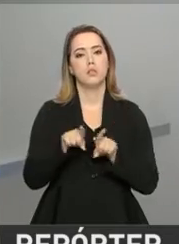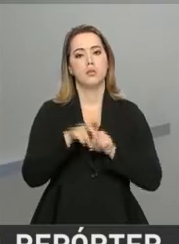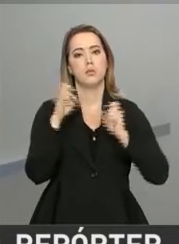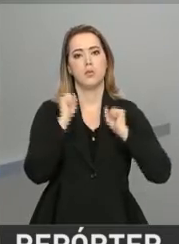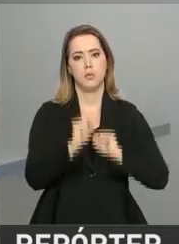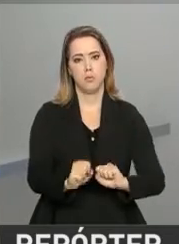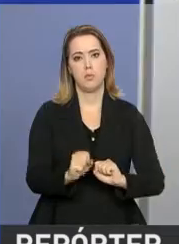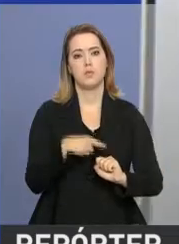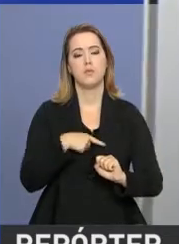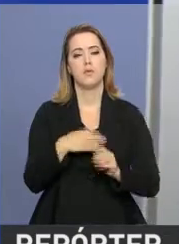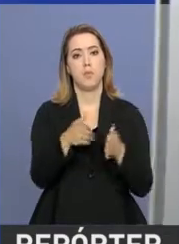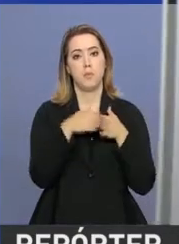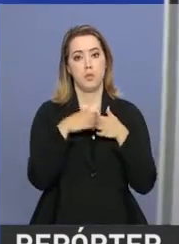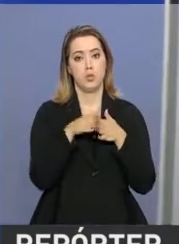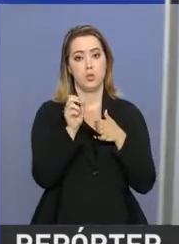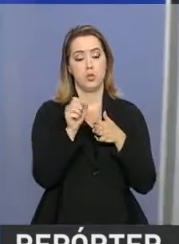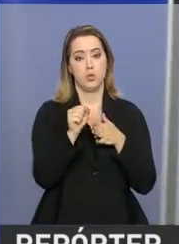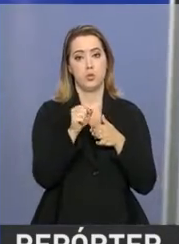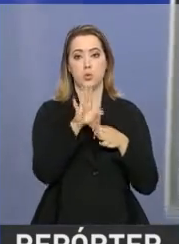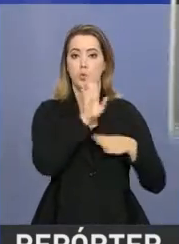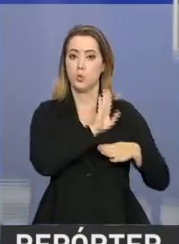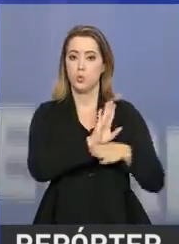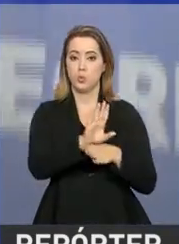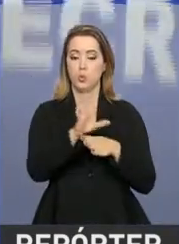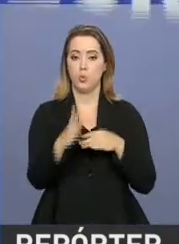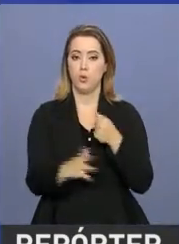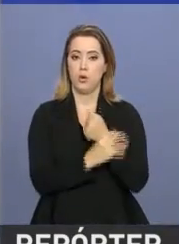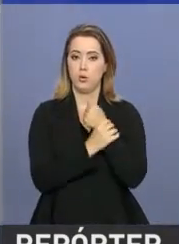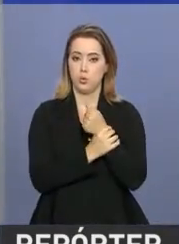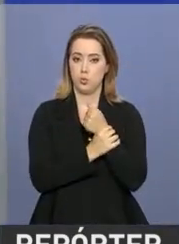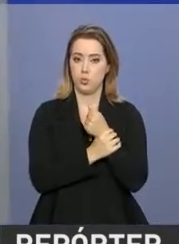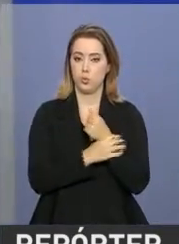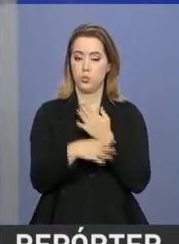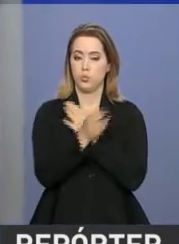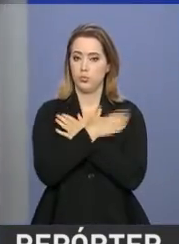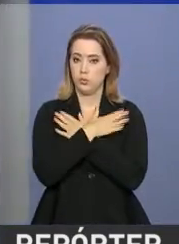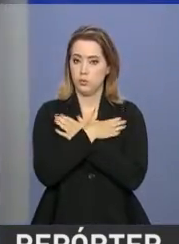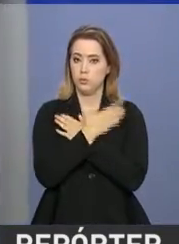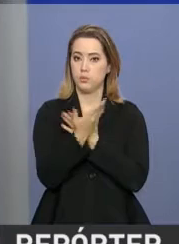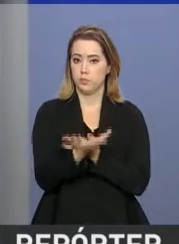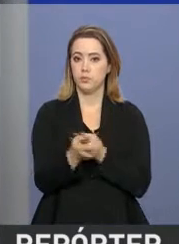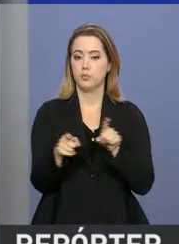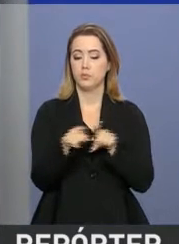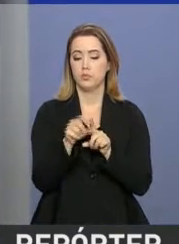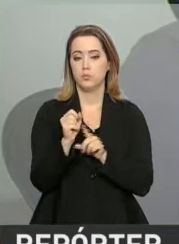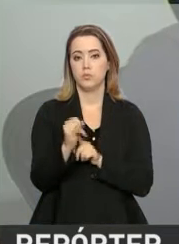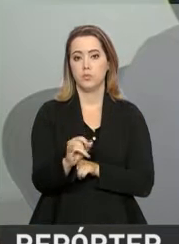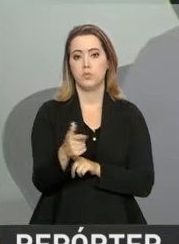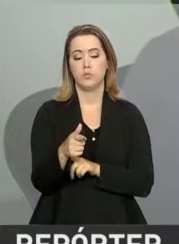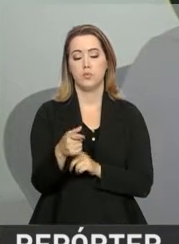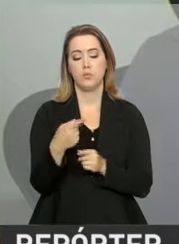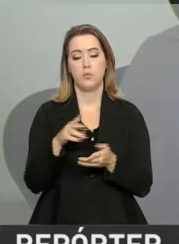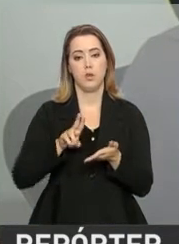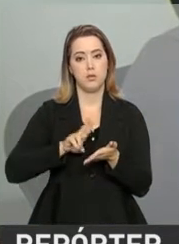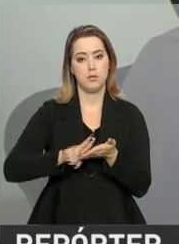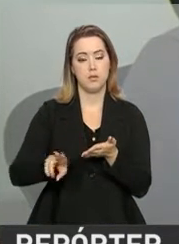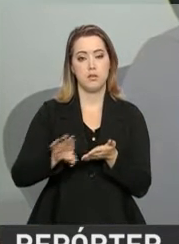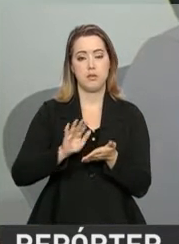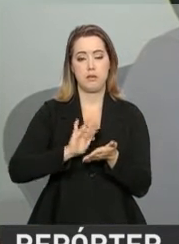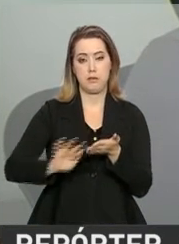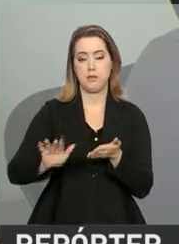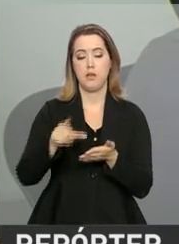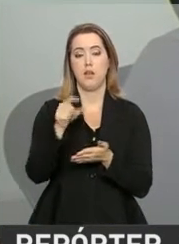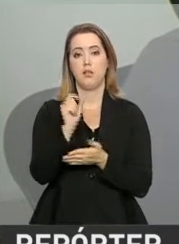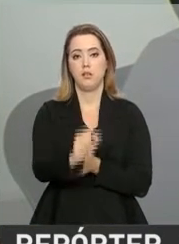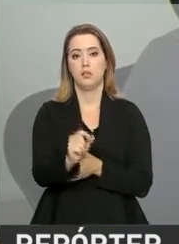o seguro-desemprego, que é uma garantia que o trabalhador tem quando é demitido sem justa causa. O SINE é uma parceria de